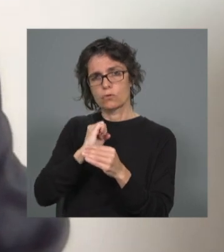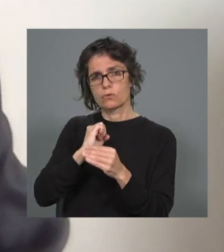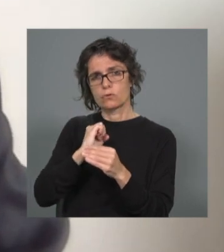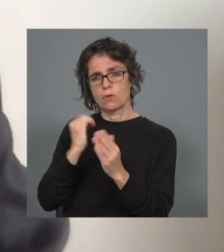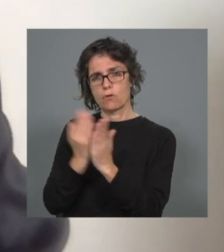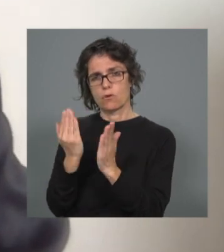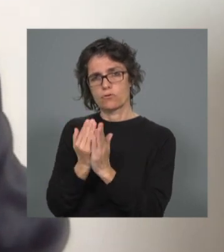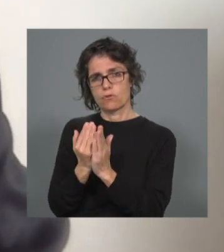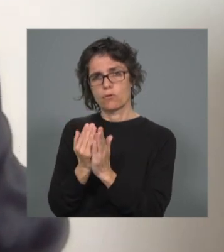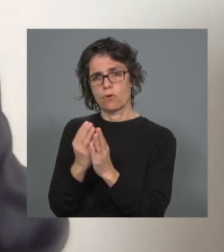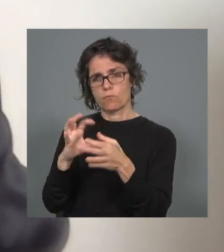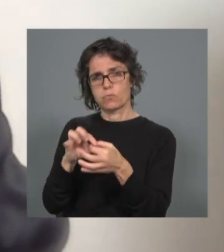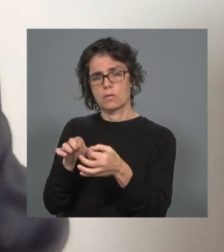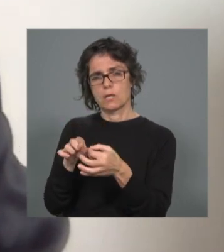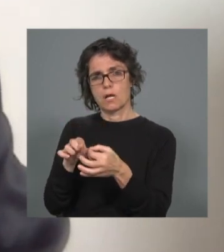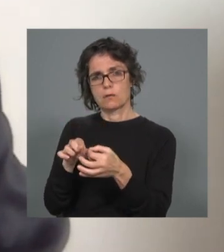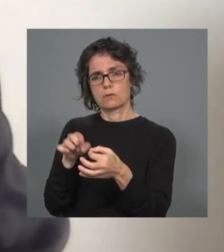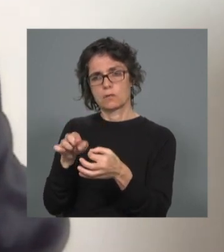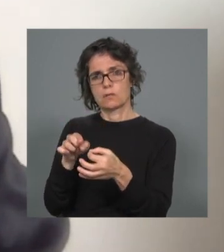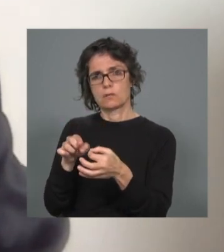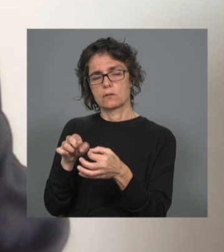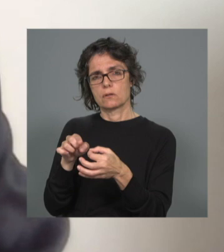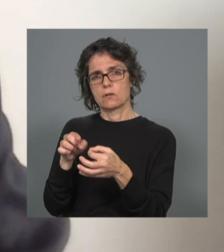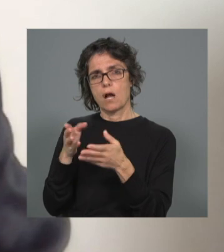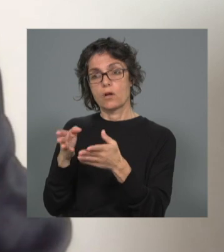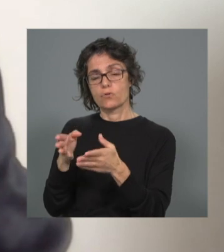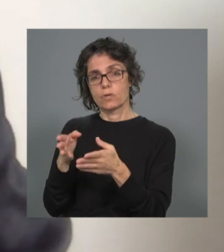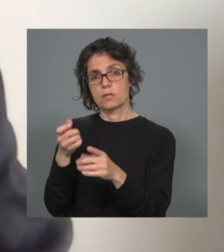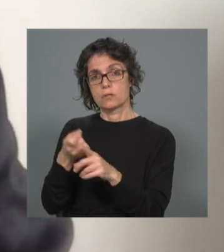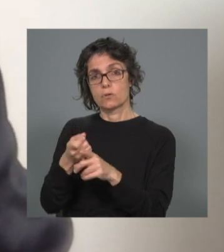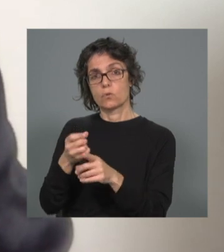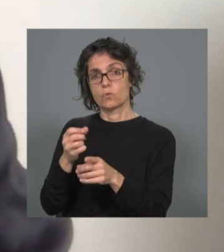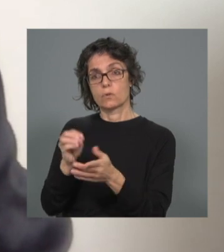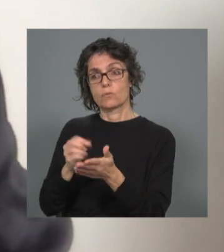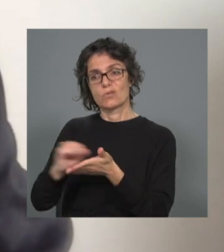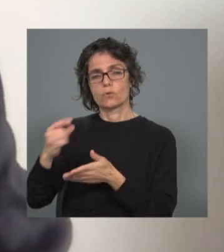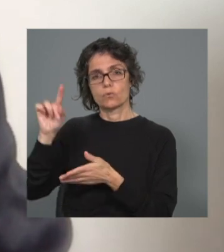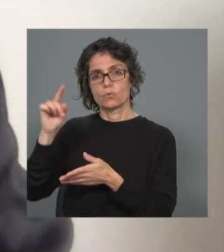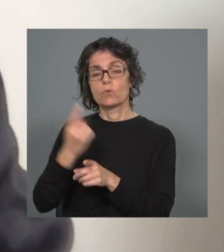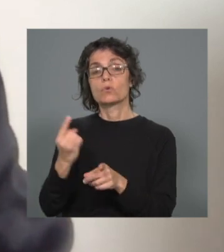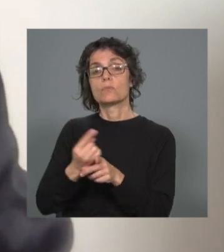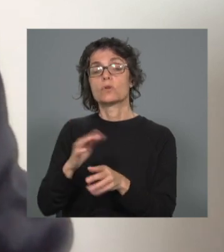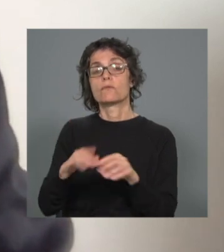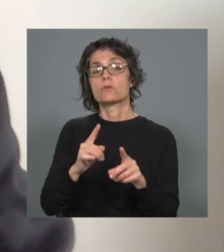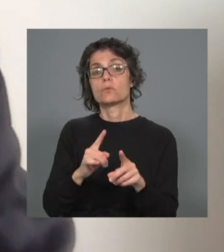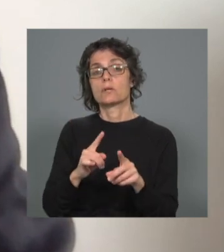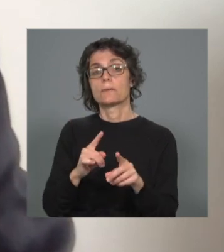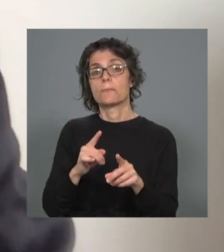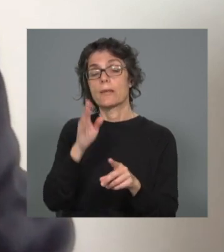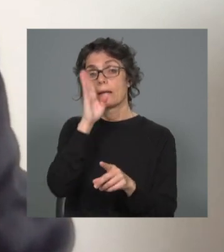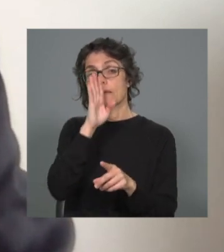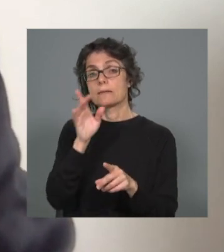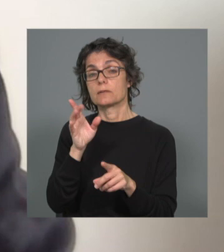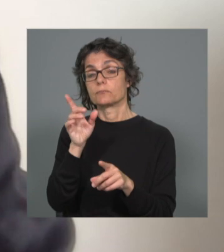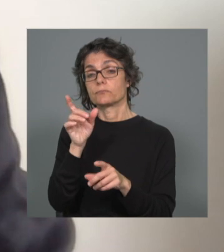escolar que muitas vezes não ajuda também a esta luta contra a pobreza, porque elimina aqueles que são os